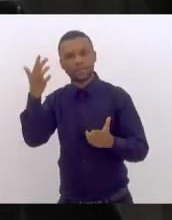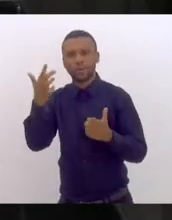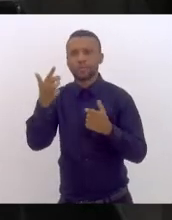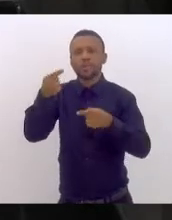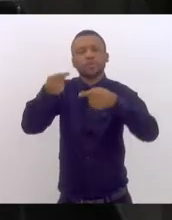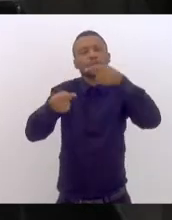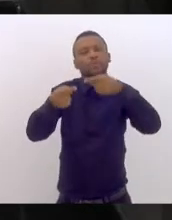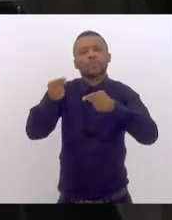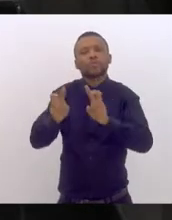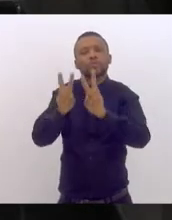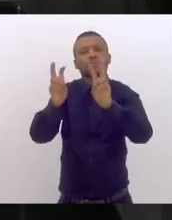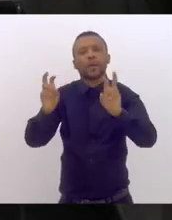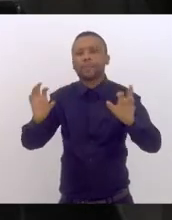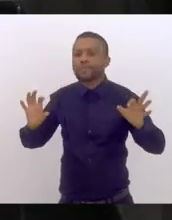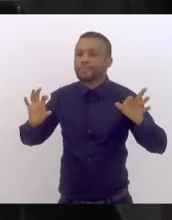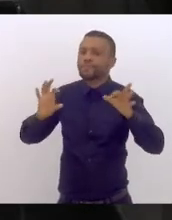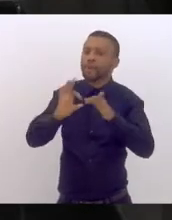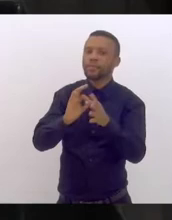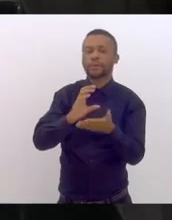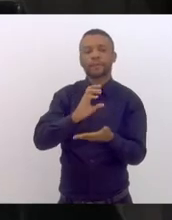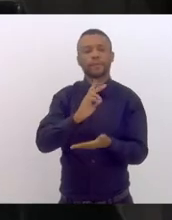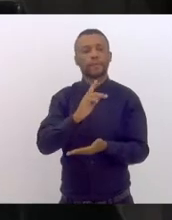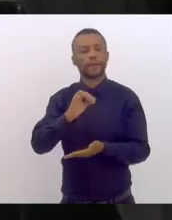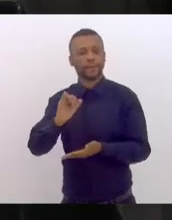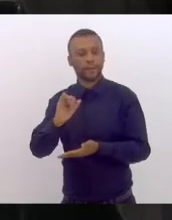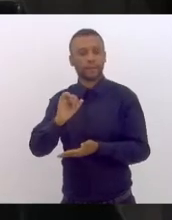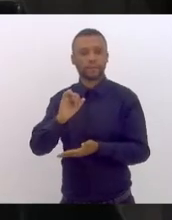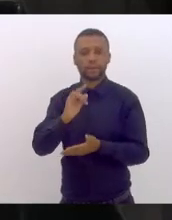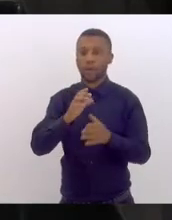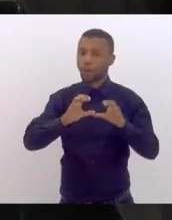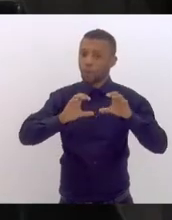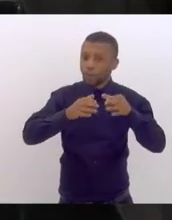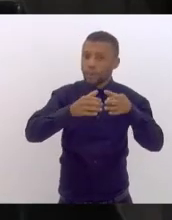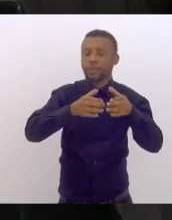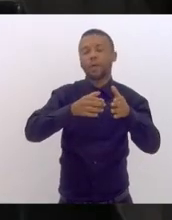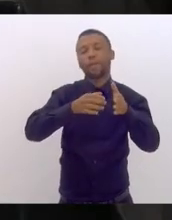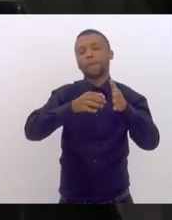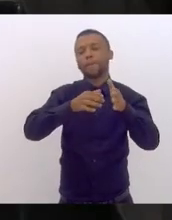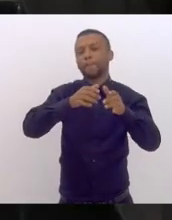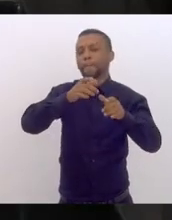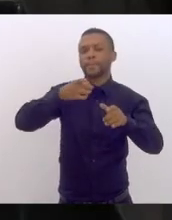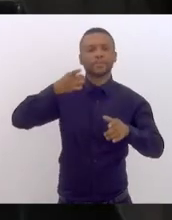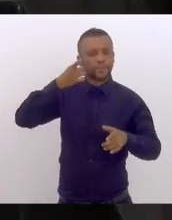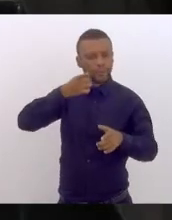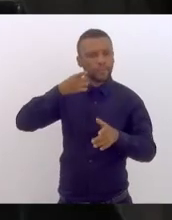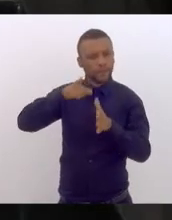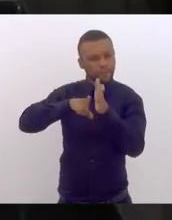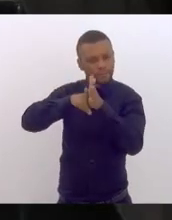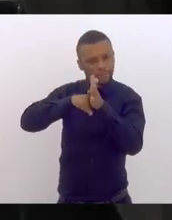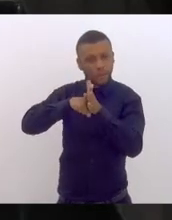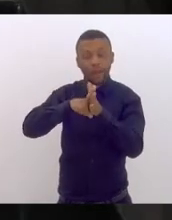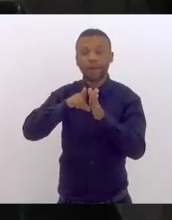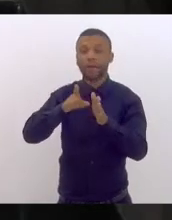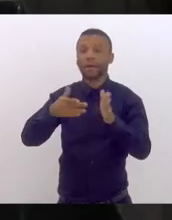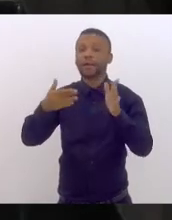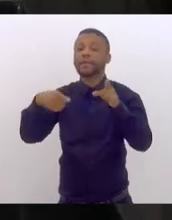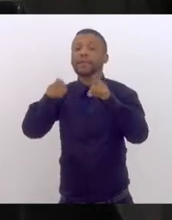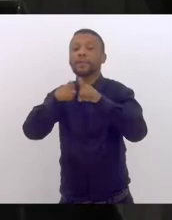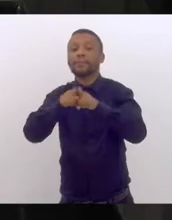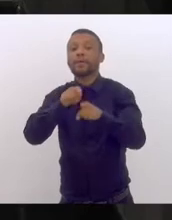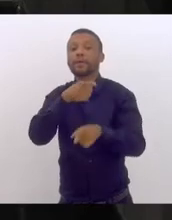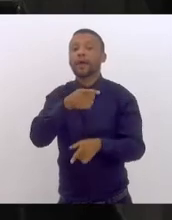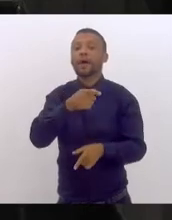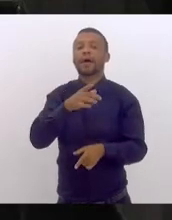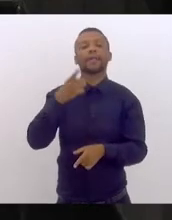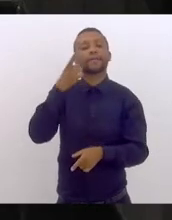sobre a forma de uma comissão parlamentar de inquérito ressalta aqui até na cidade da deputada Lucinha e perceber ou durante